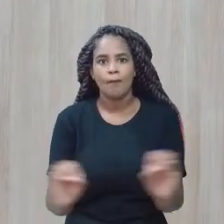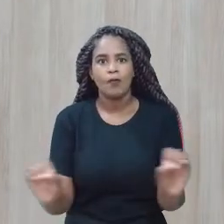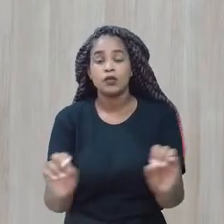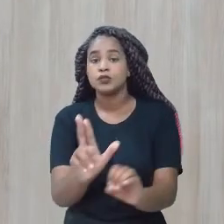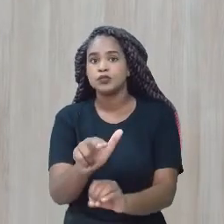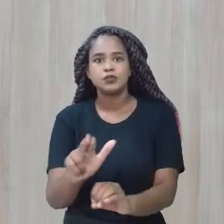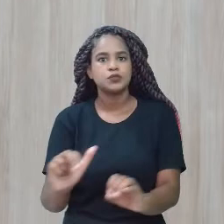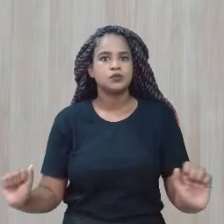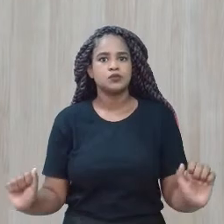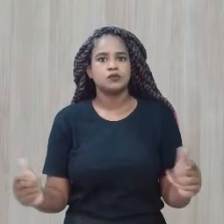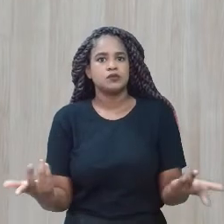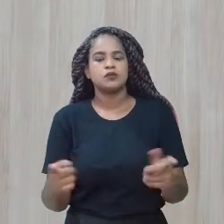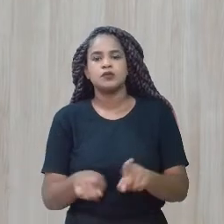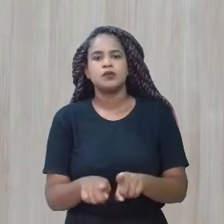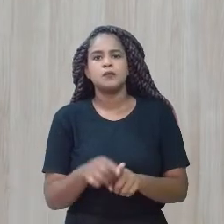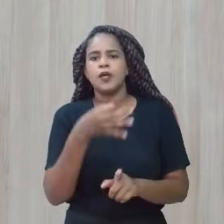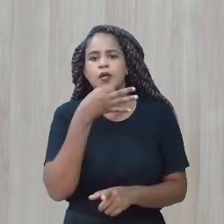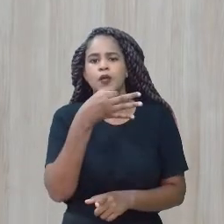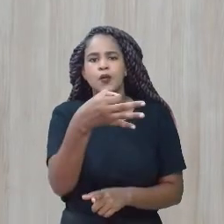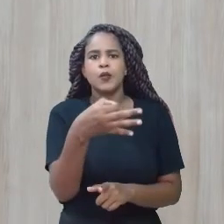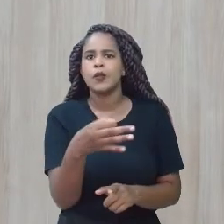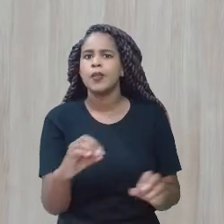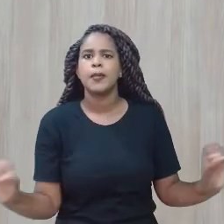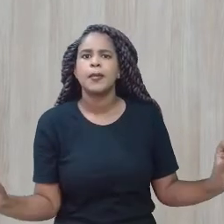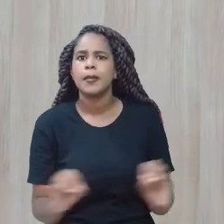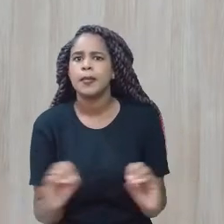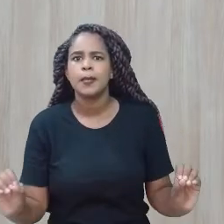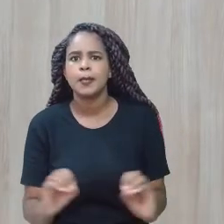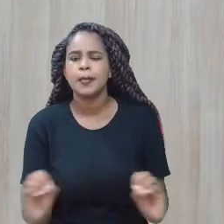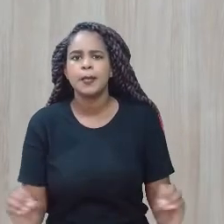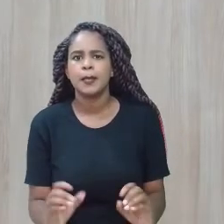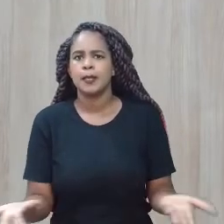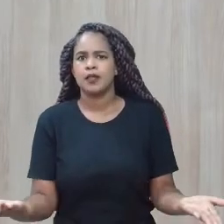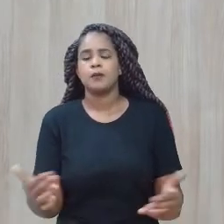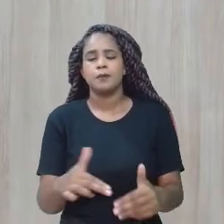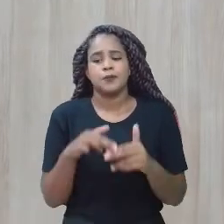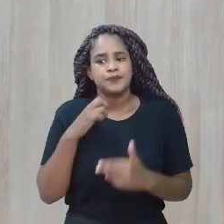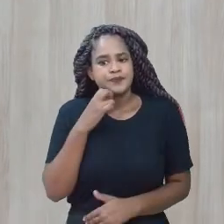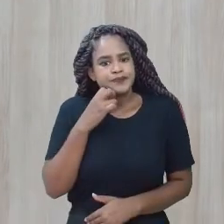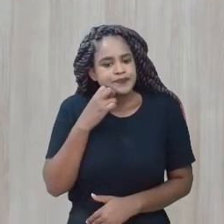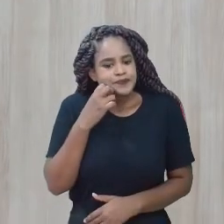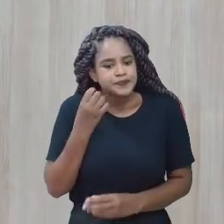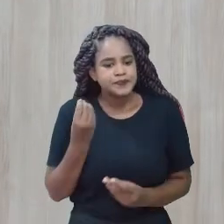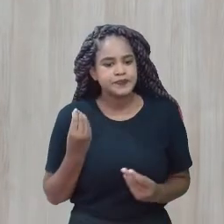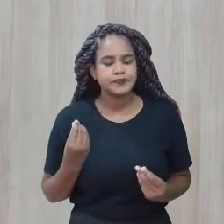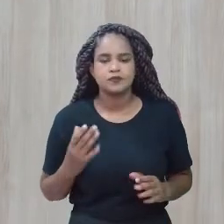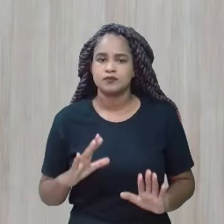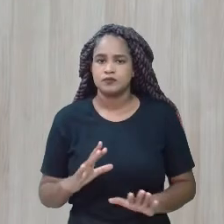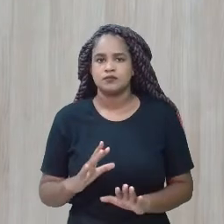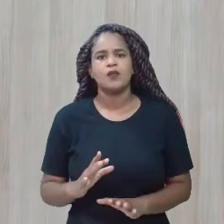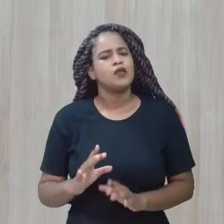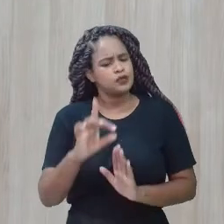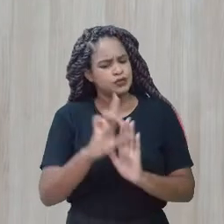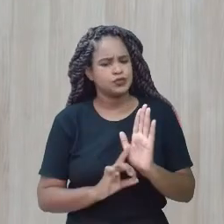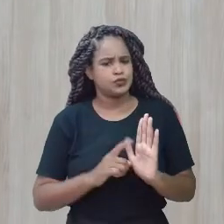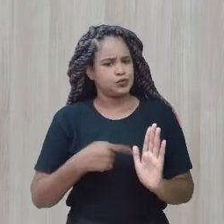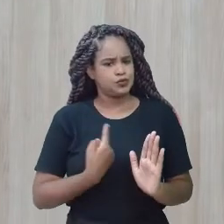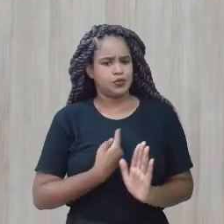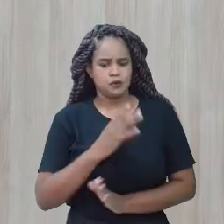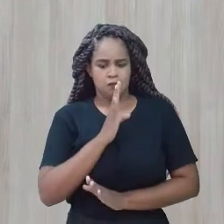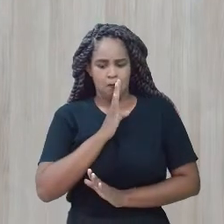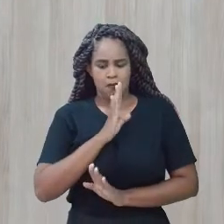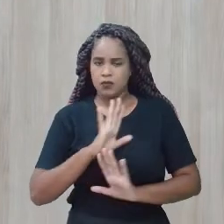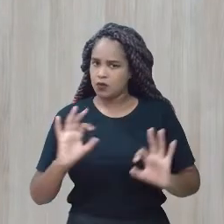professora, nem comentamos, discordamos, não falamos nada por timidez. É também um direito nosso ficar